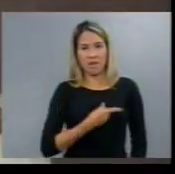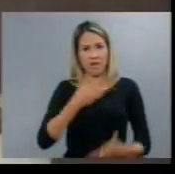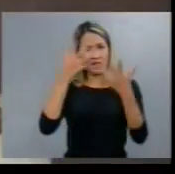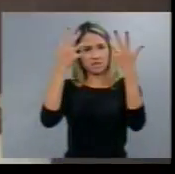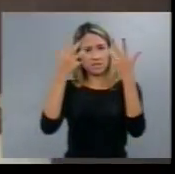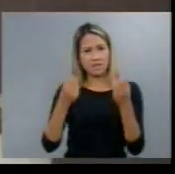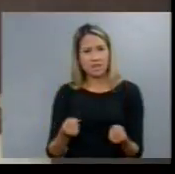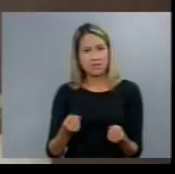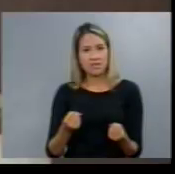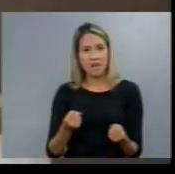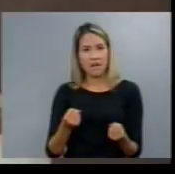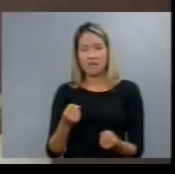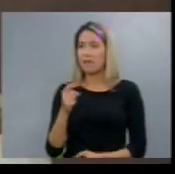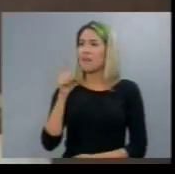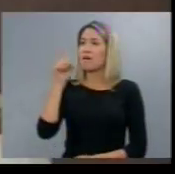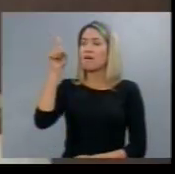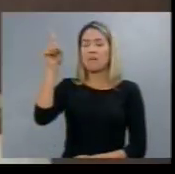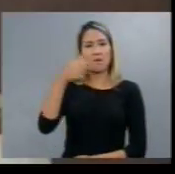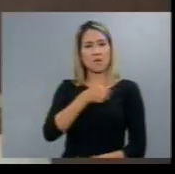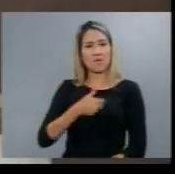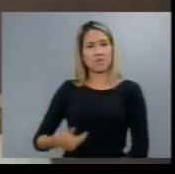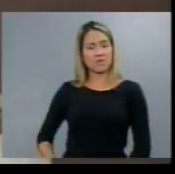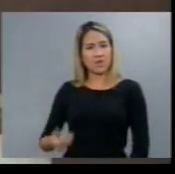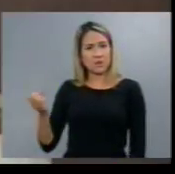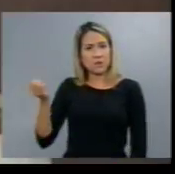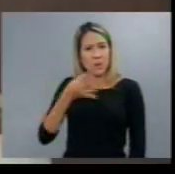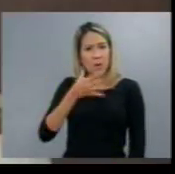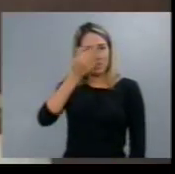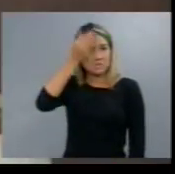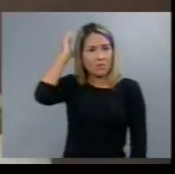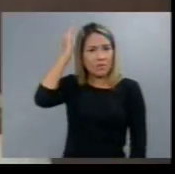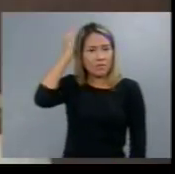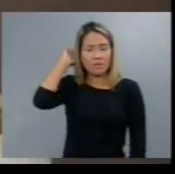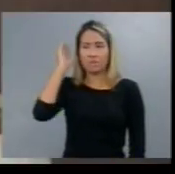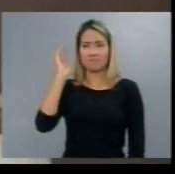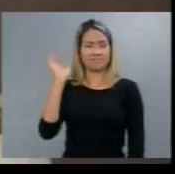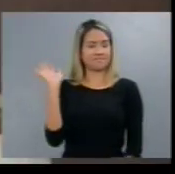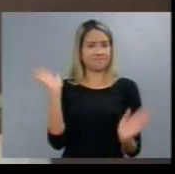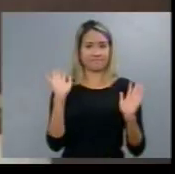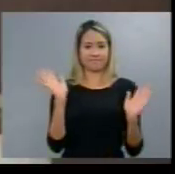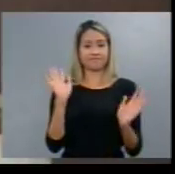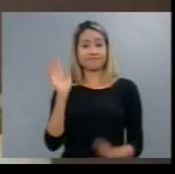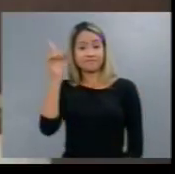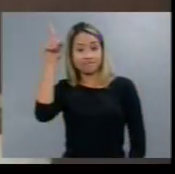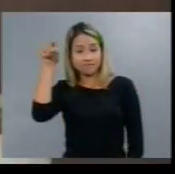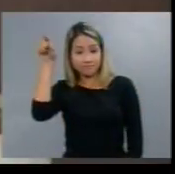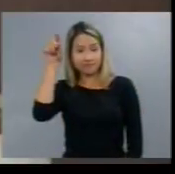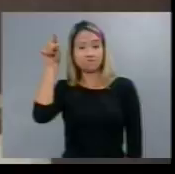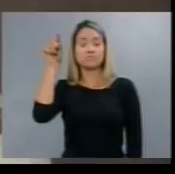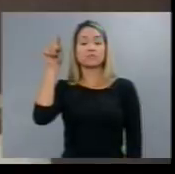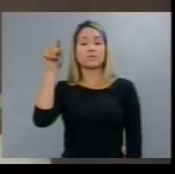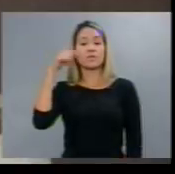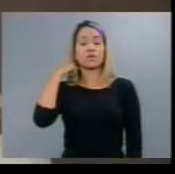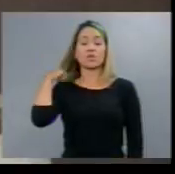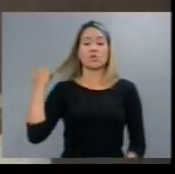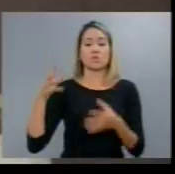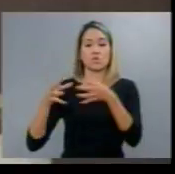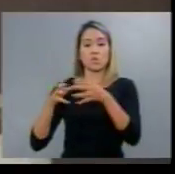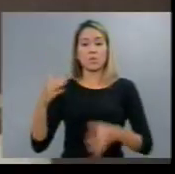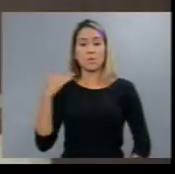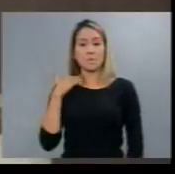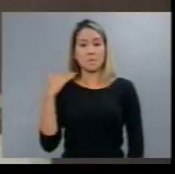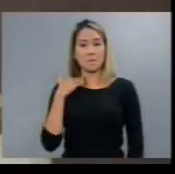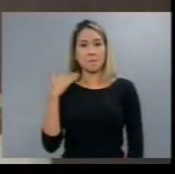a direitos dos trabalhadores e das trabalhadoras, aqueles que produzem a riqueza desta economia e deste